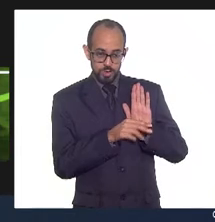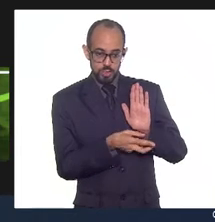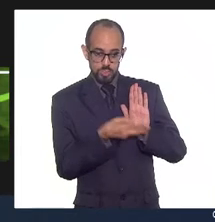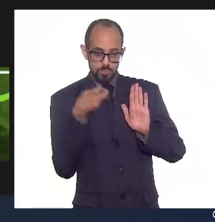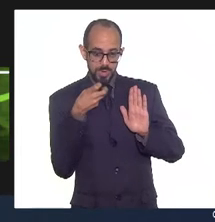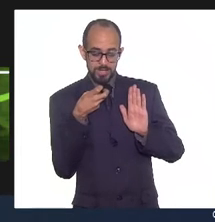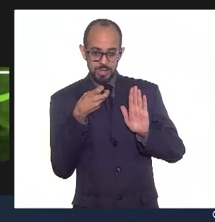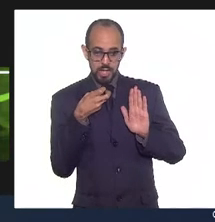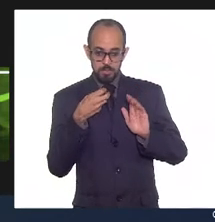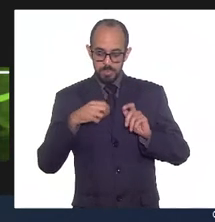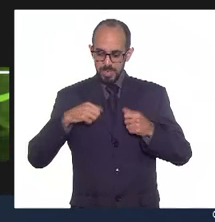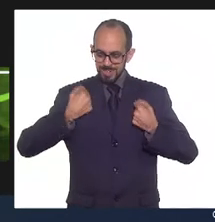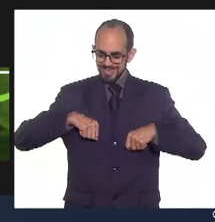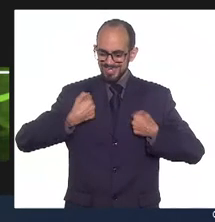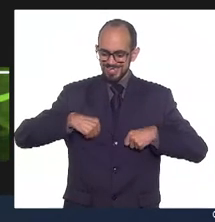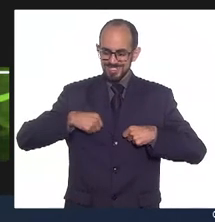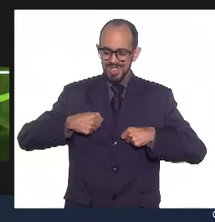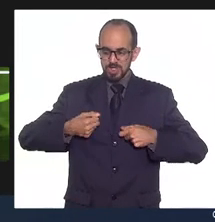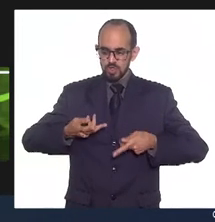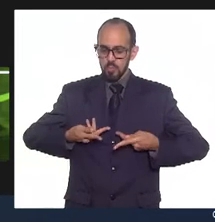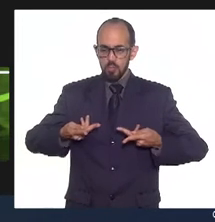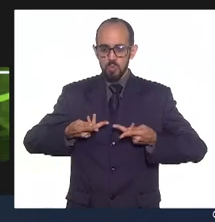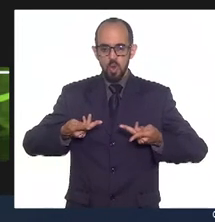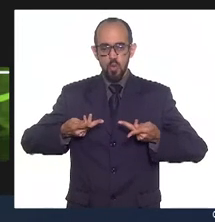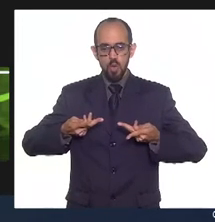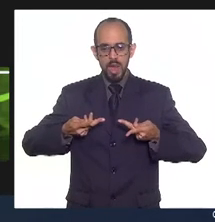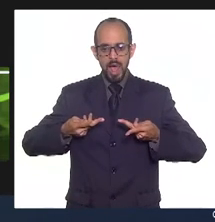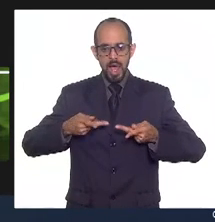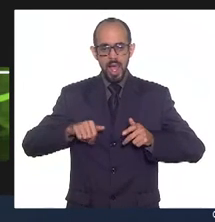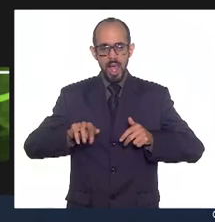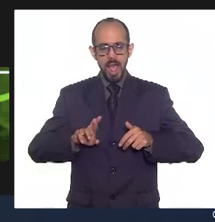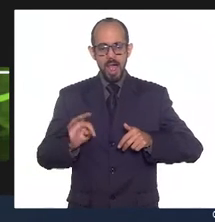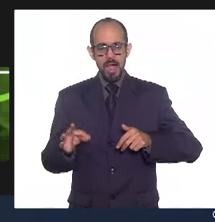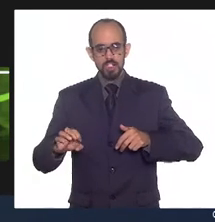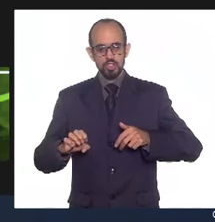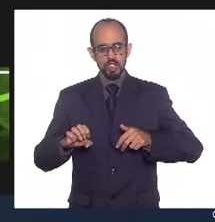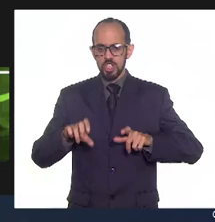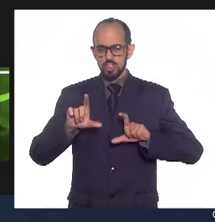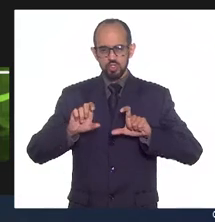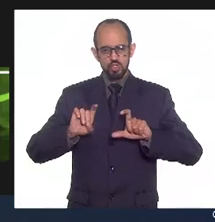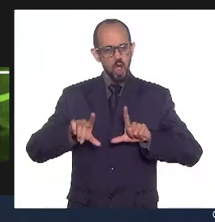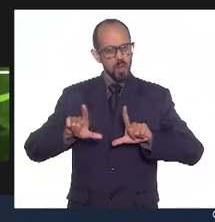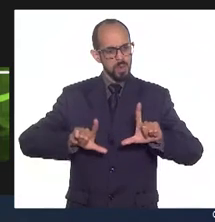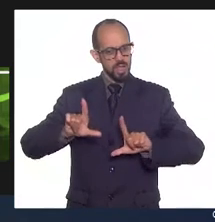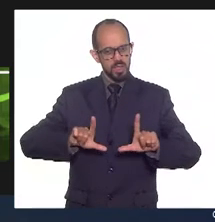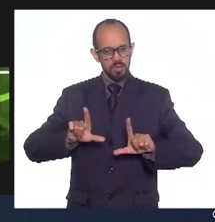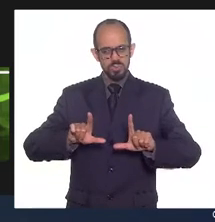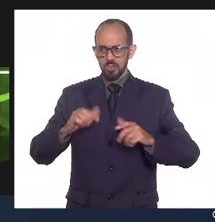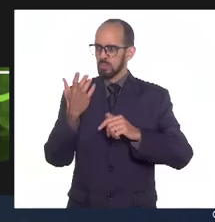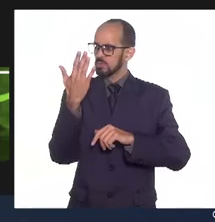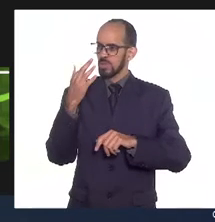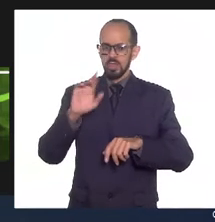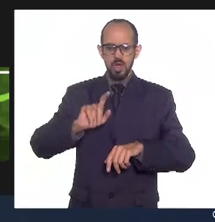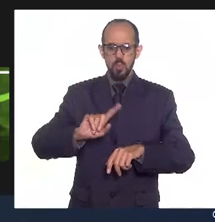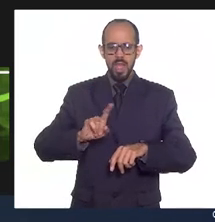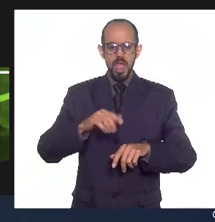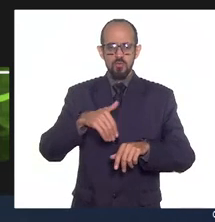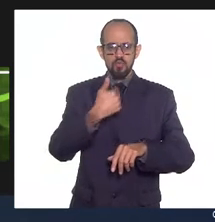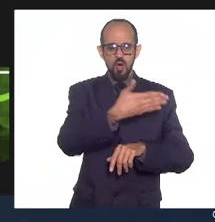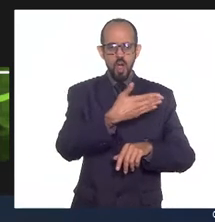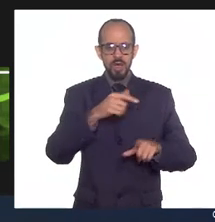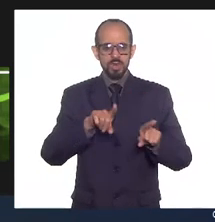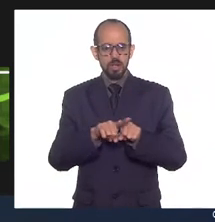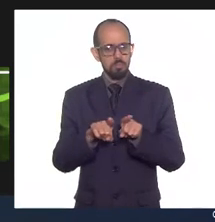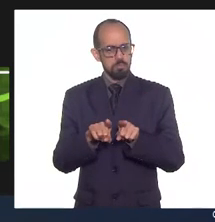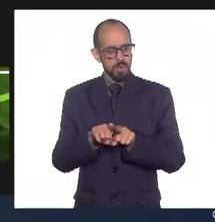a arte fora não só dentro de casa entendeu não só pela televisão não só pelo streaming mas ir buscar isso fora então assim